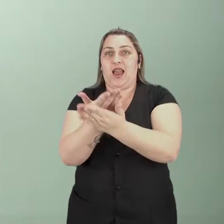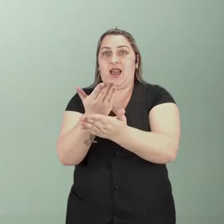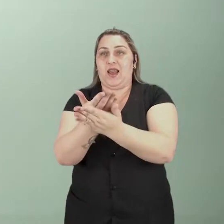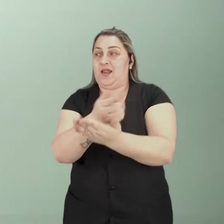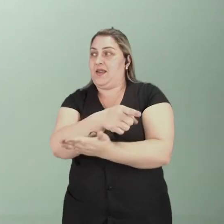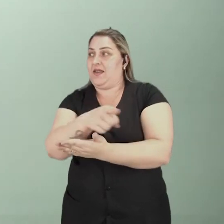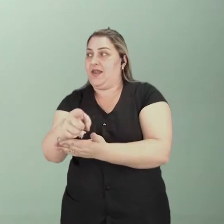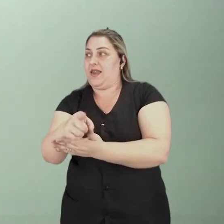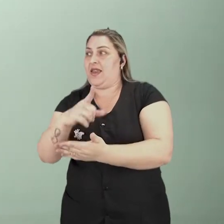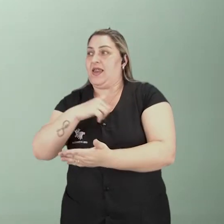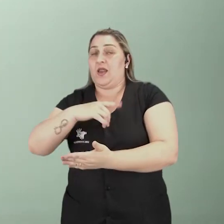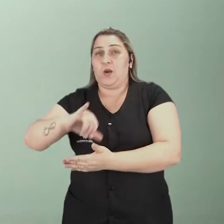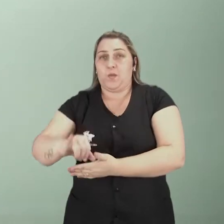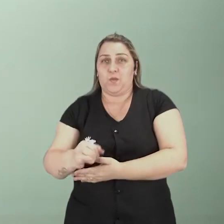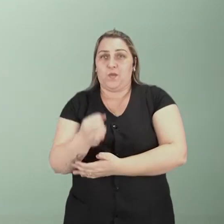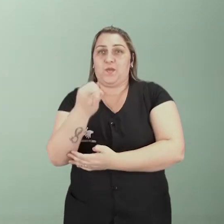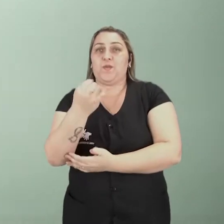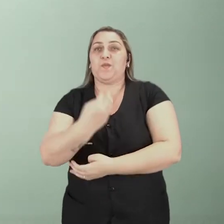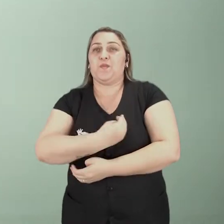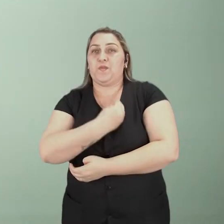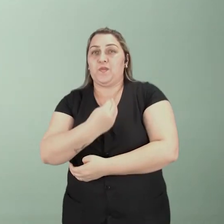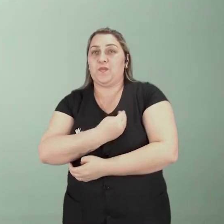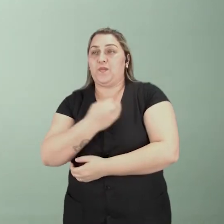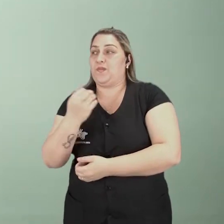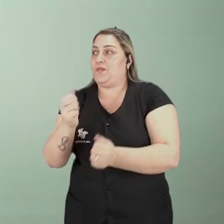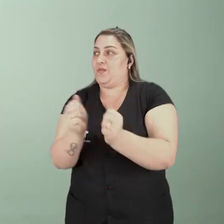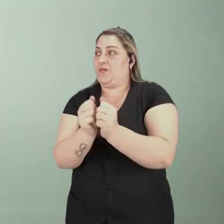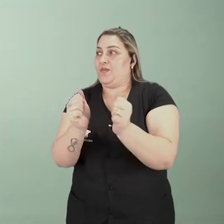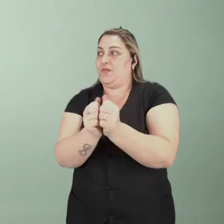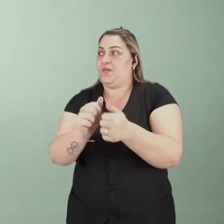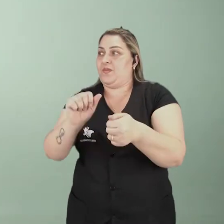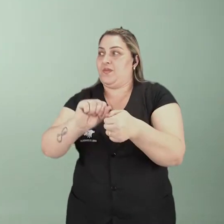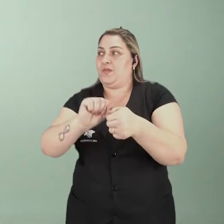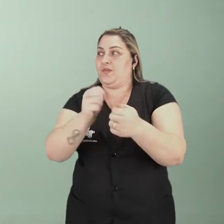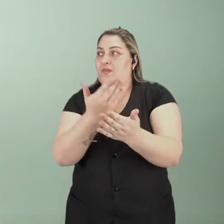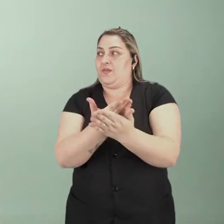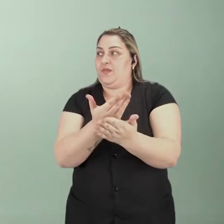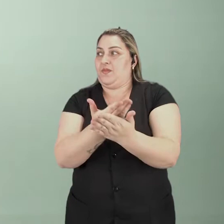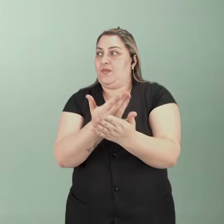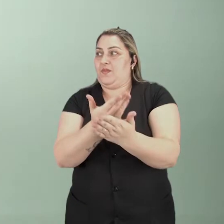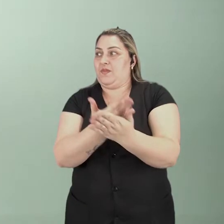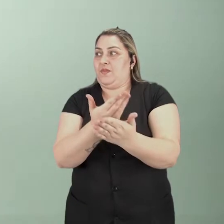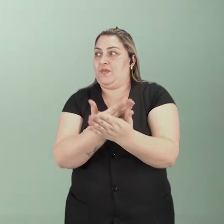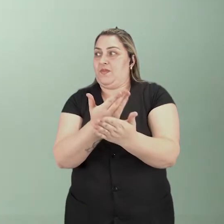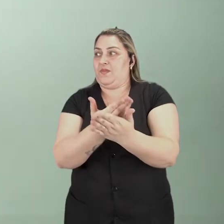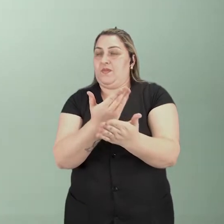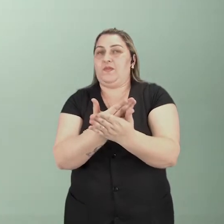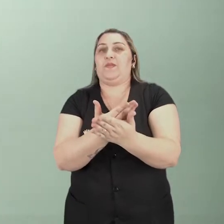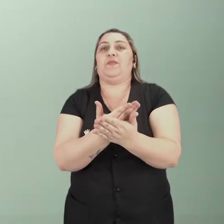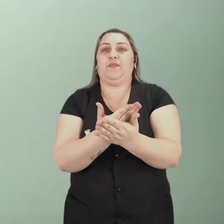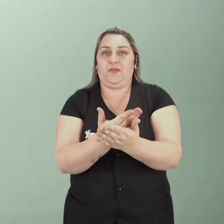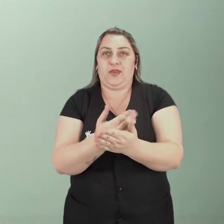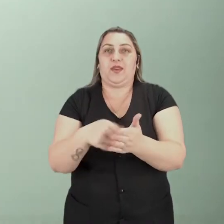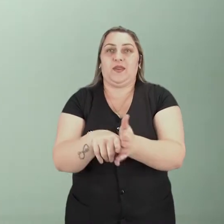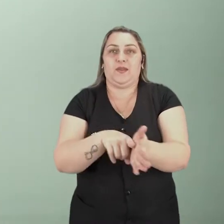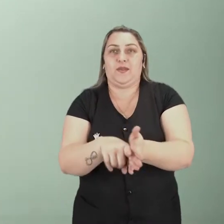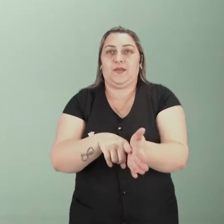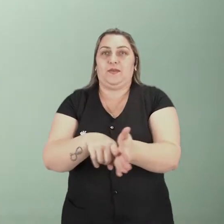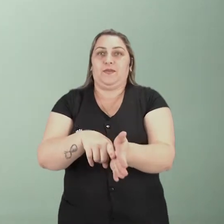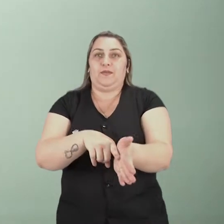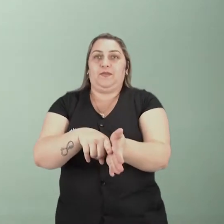ter a oportunidade de estar presente aqui conosco e fazer os seus estudos aí em casa, suas pesquisas.